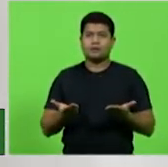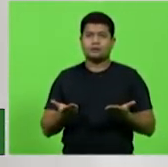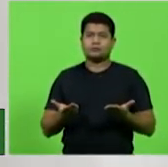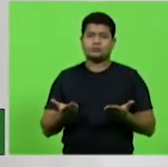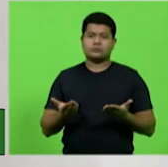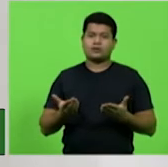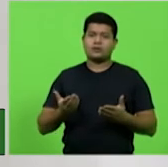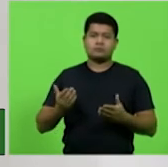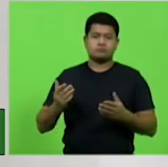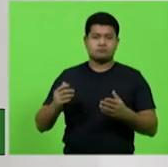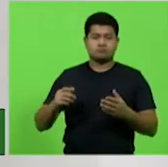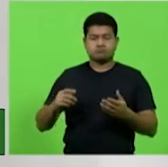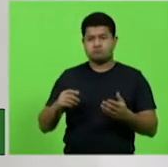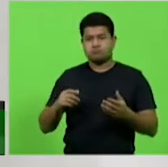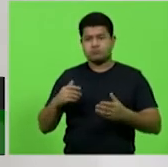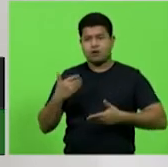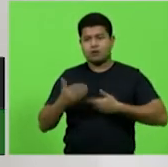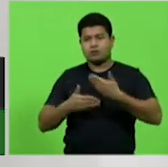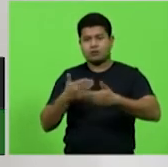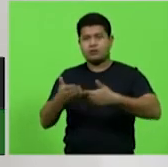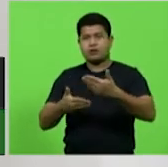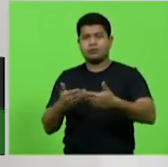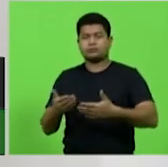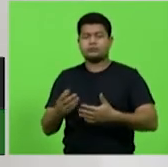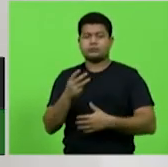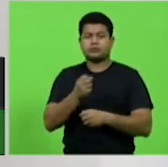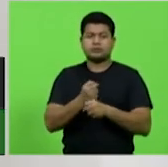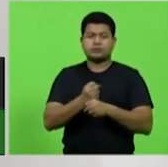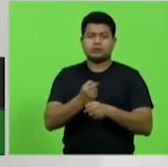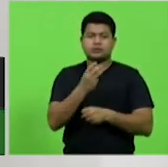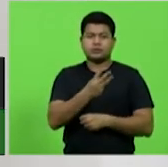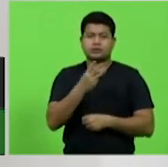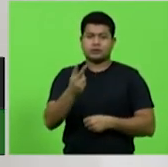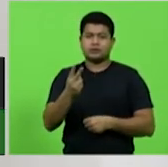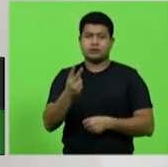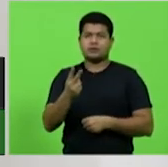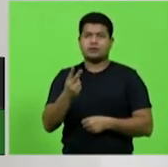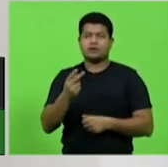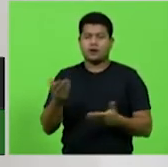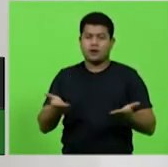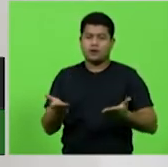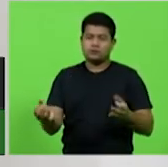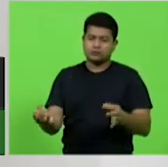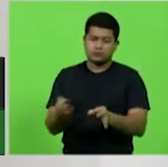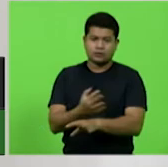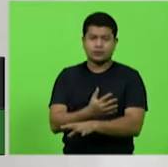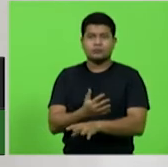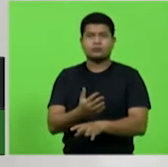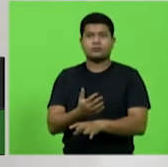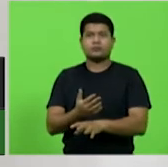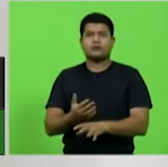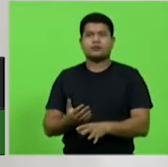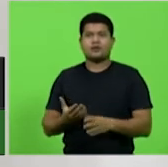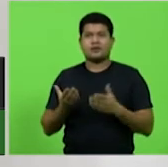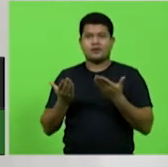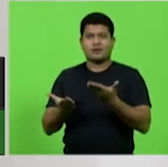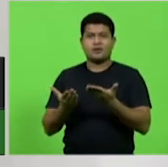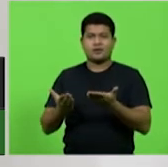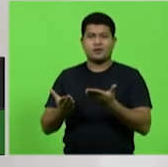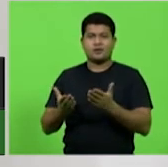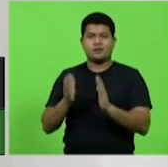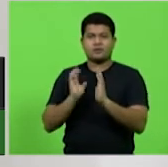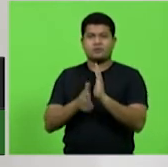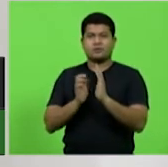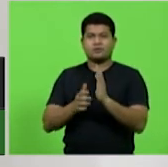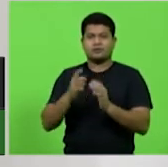pública, no qual somam-se 32 anos por uma causa, por um partido. No dia